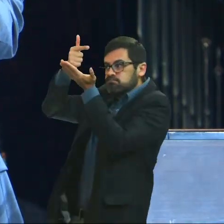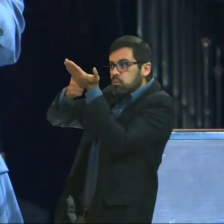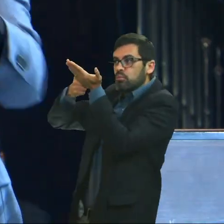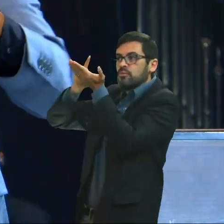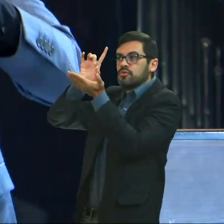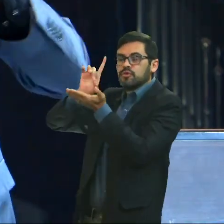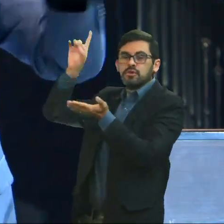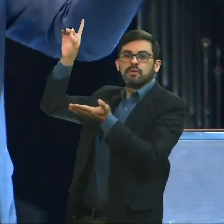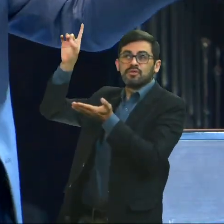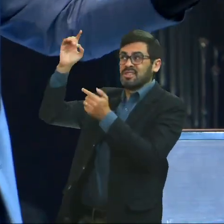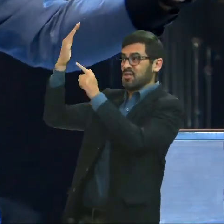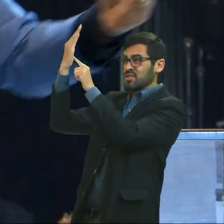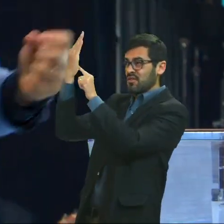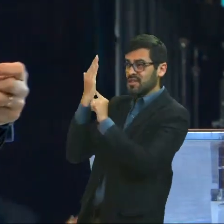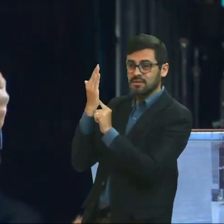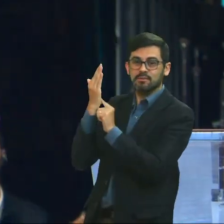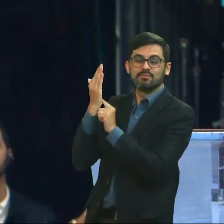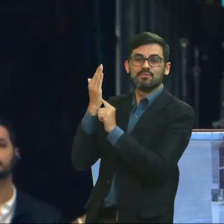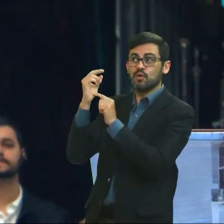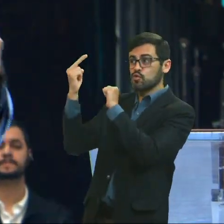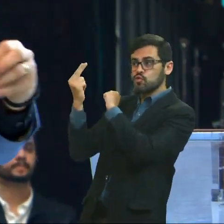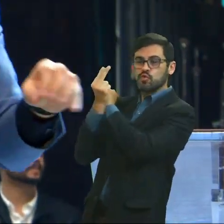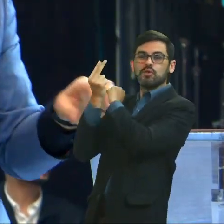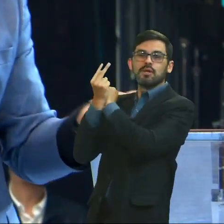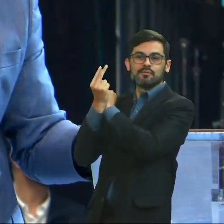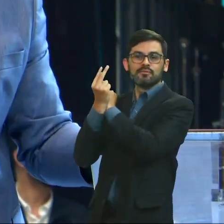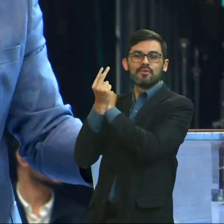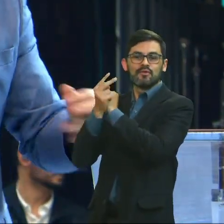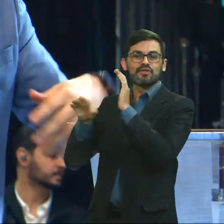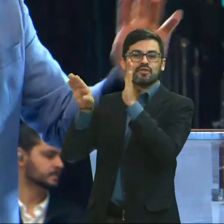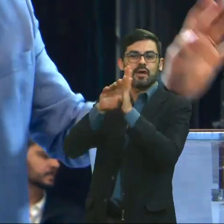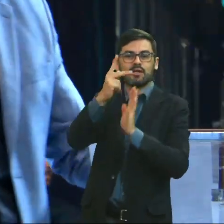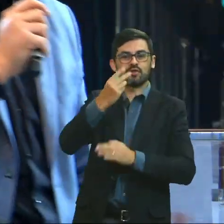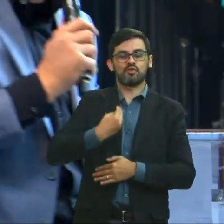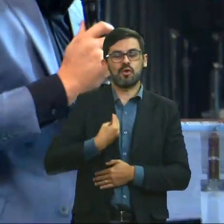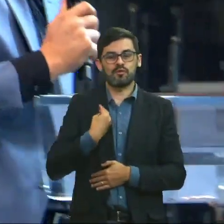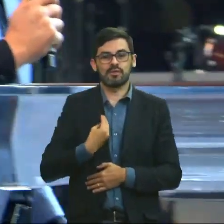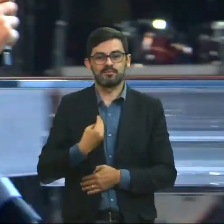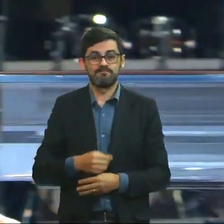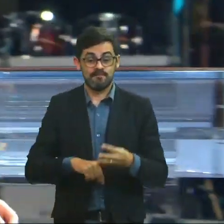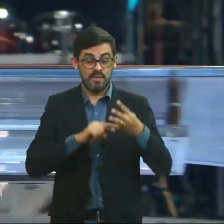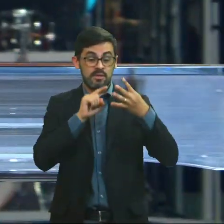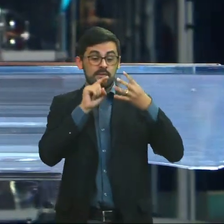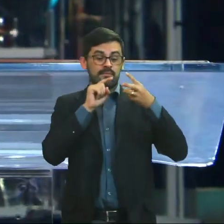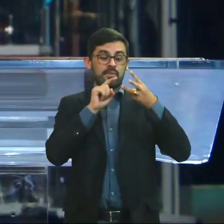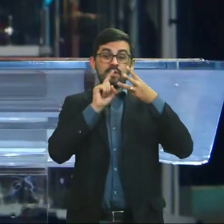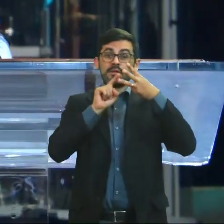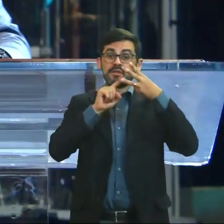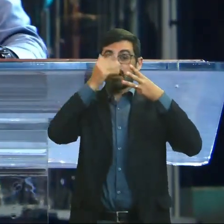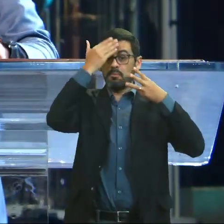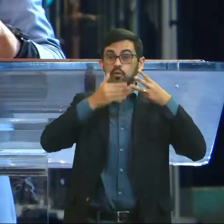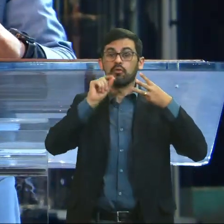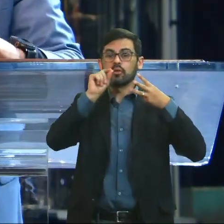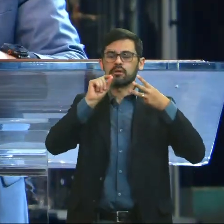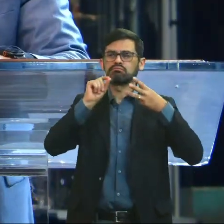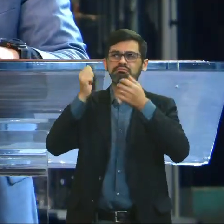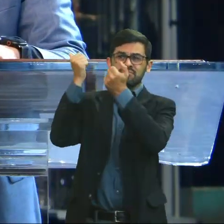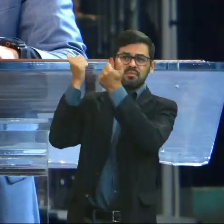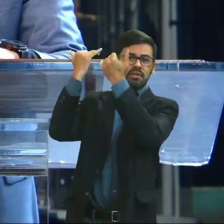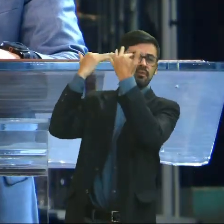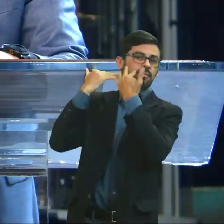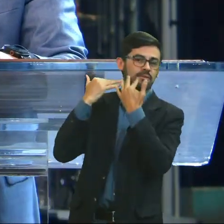manifestando, revelação do alto vai chegar para você. Último teste, o teste das